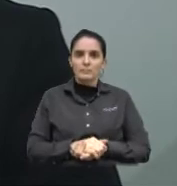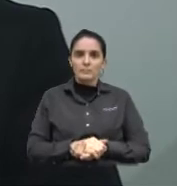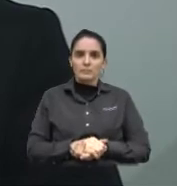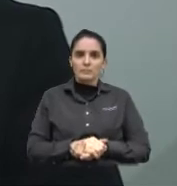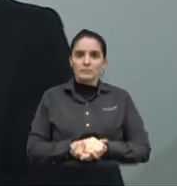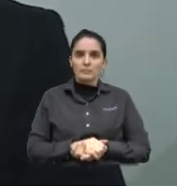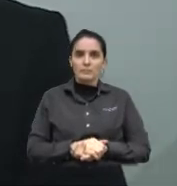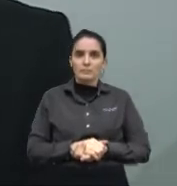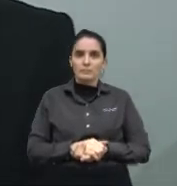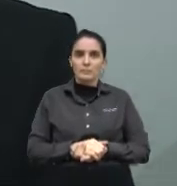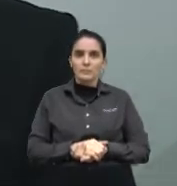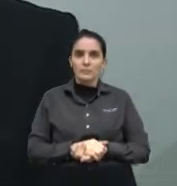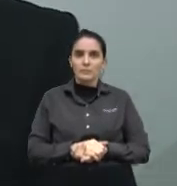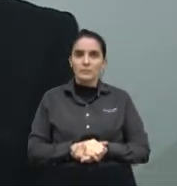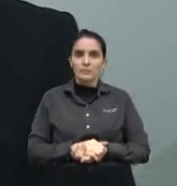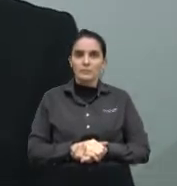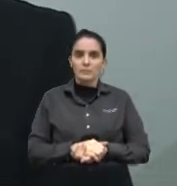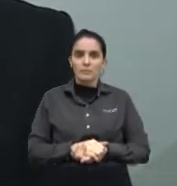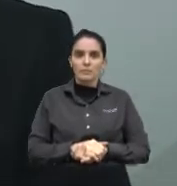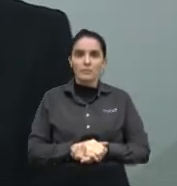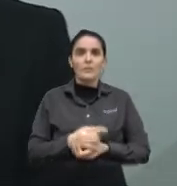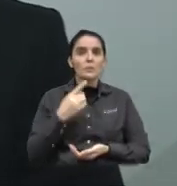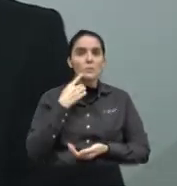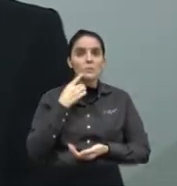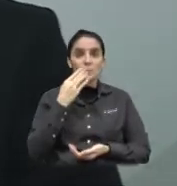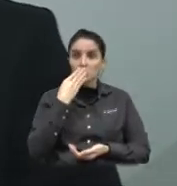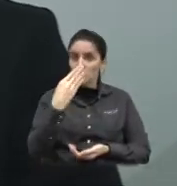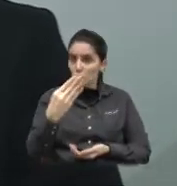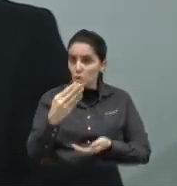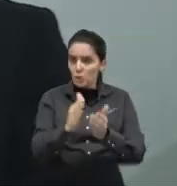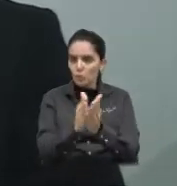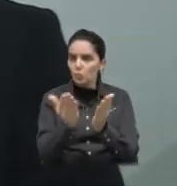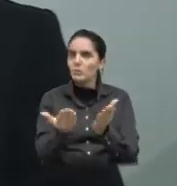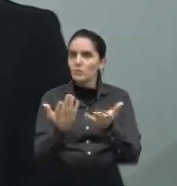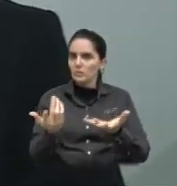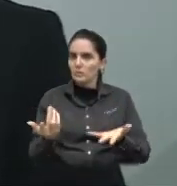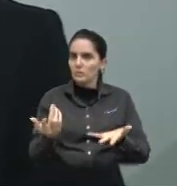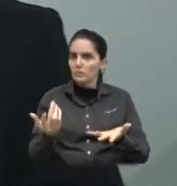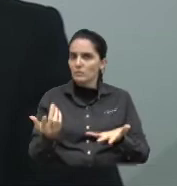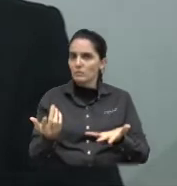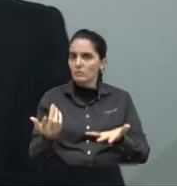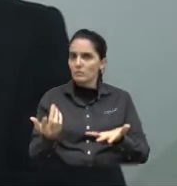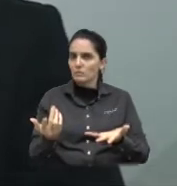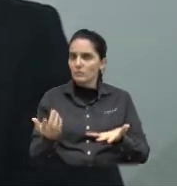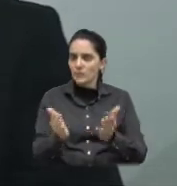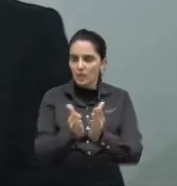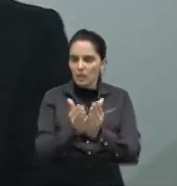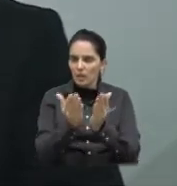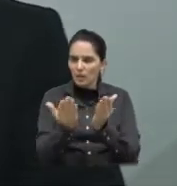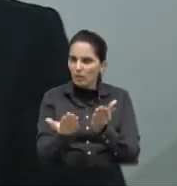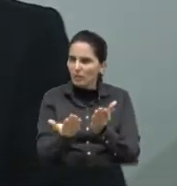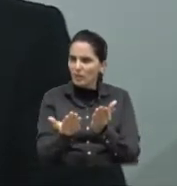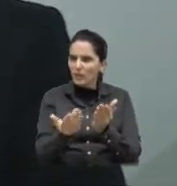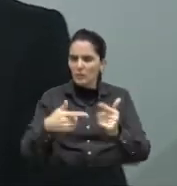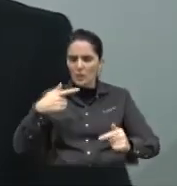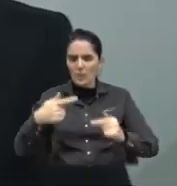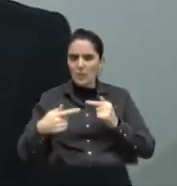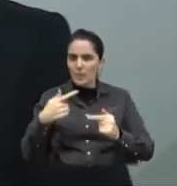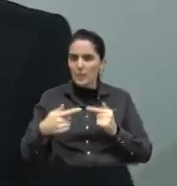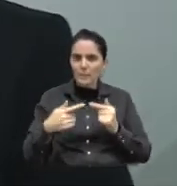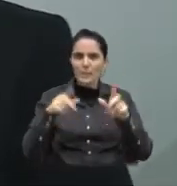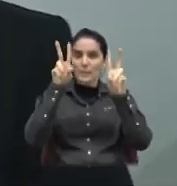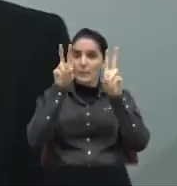já pedi ele está chegando pra mim tá será que isso é será que nós temos que debater esse assunto